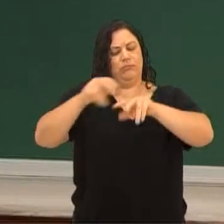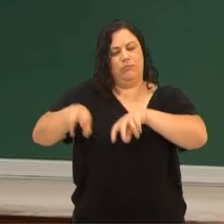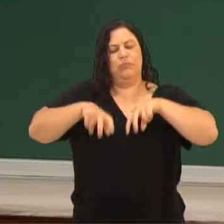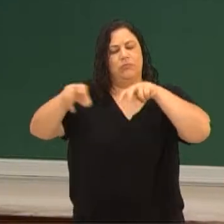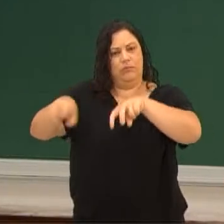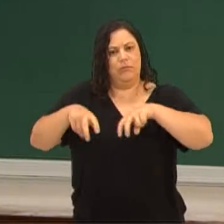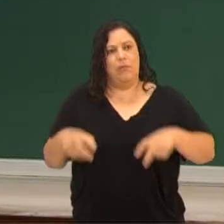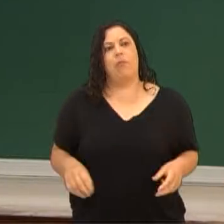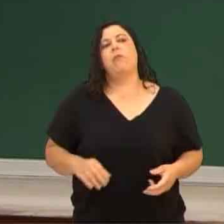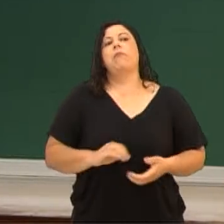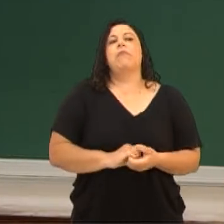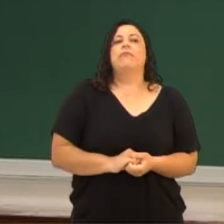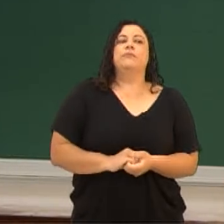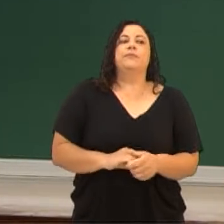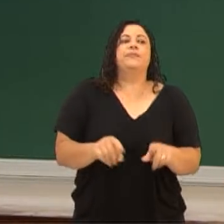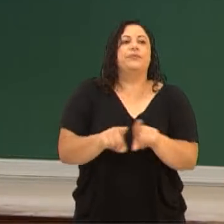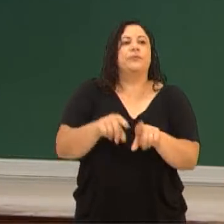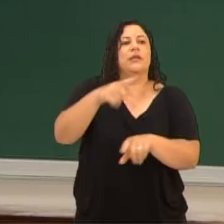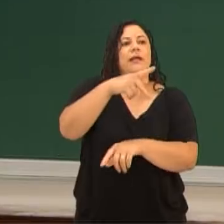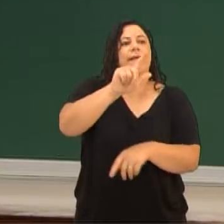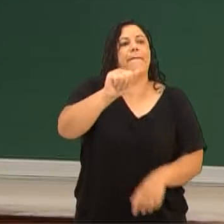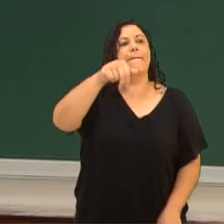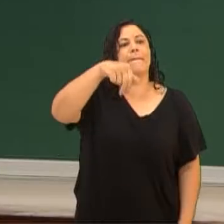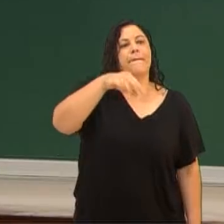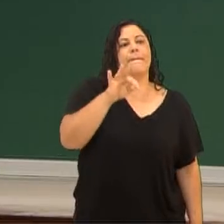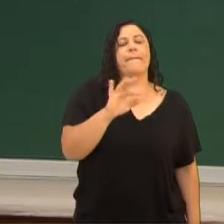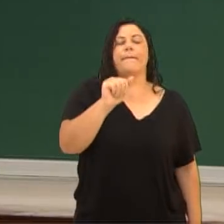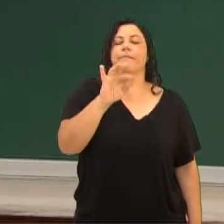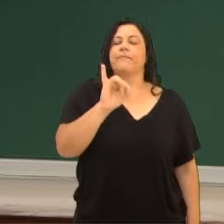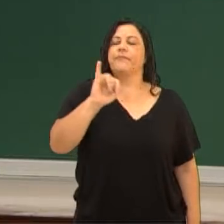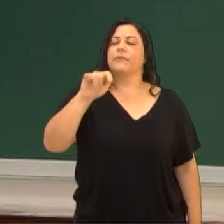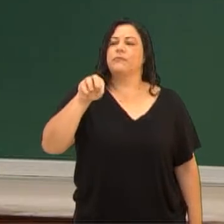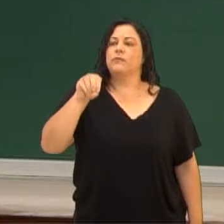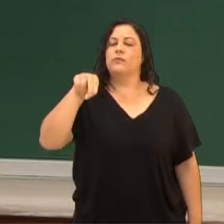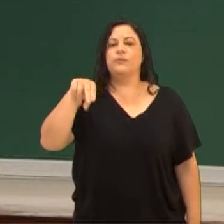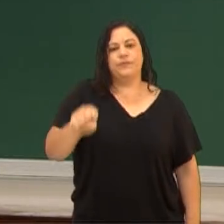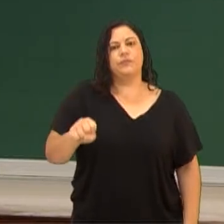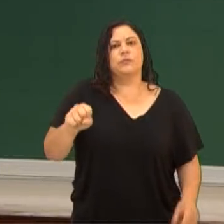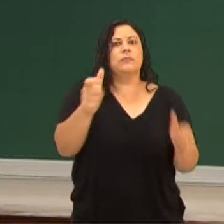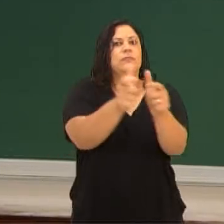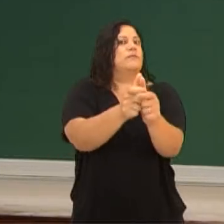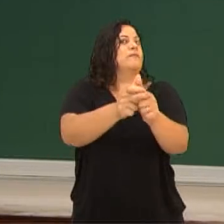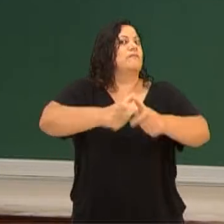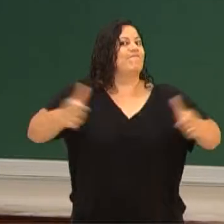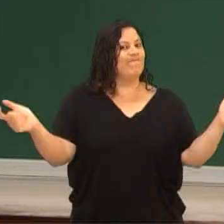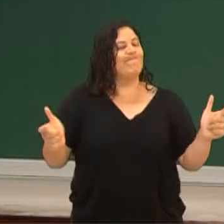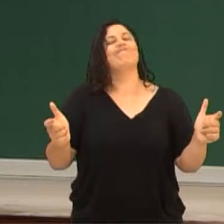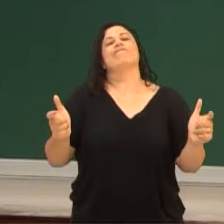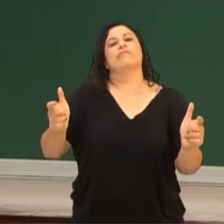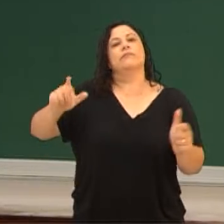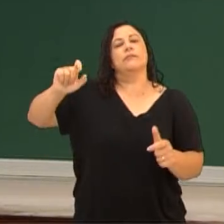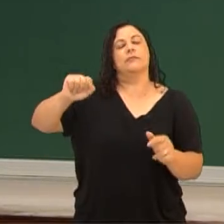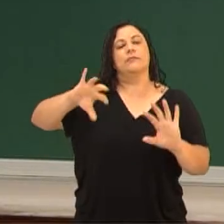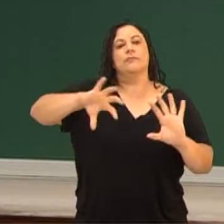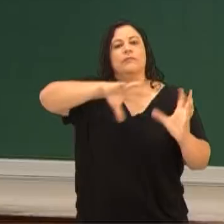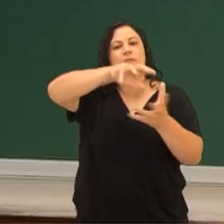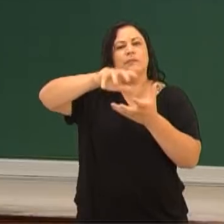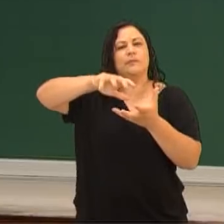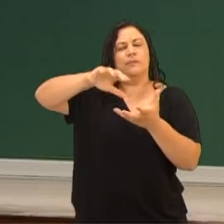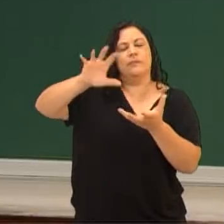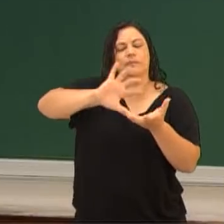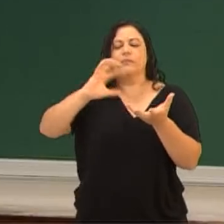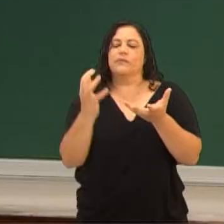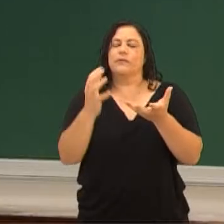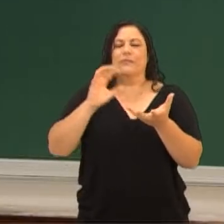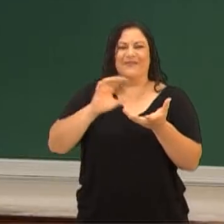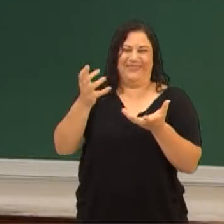essas destinadas ao mercado externo, essas que mais dominam o território africano, né, que grandes áreas, grandes latifúndios